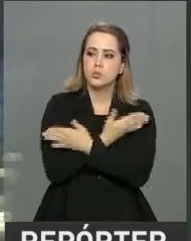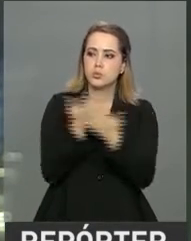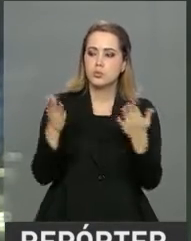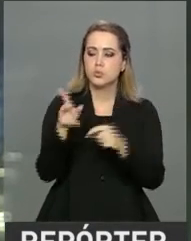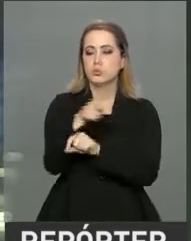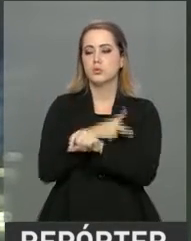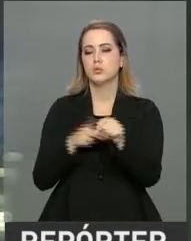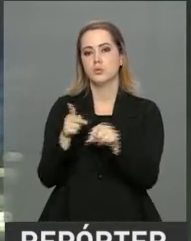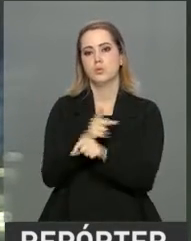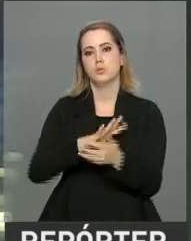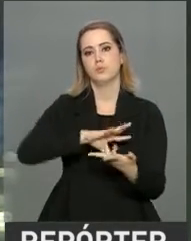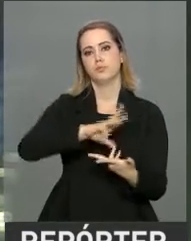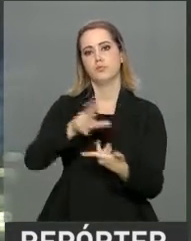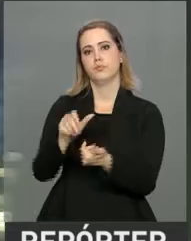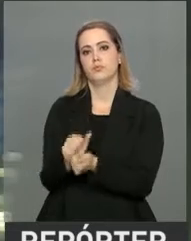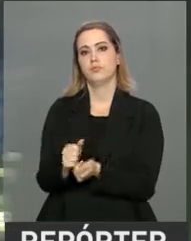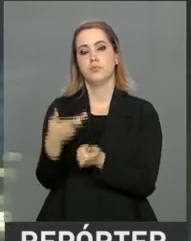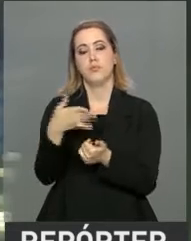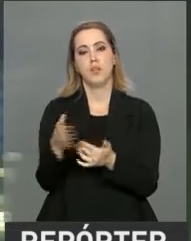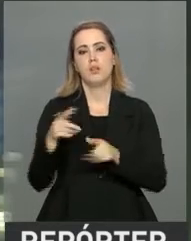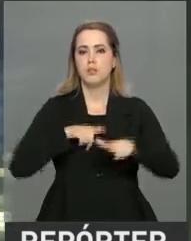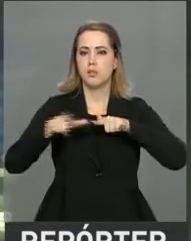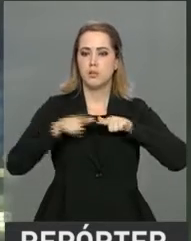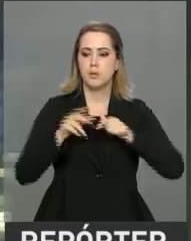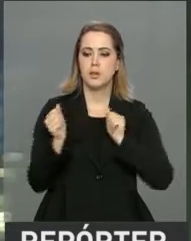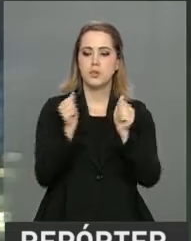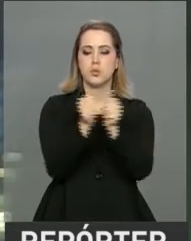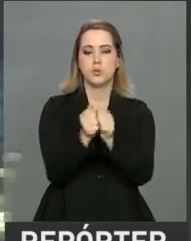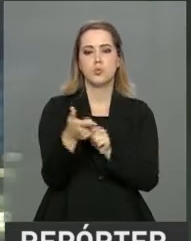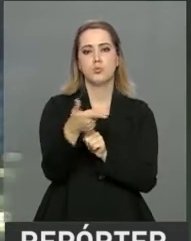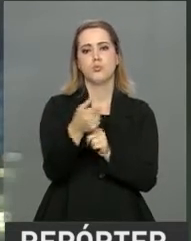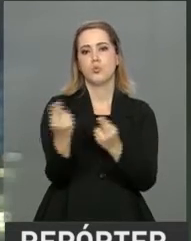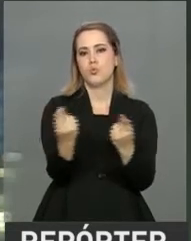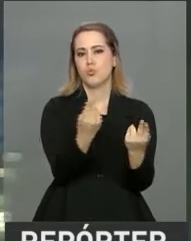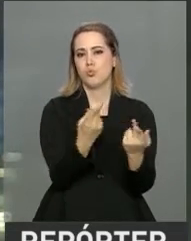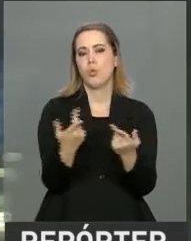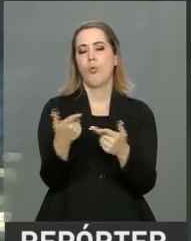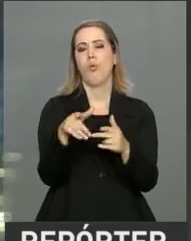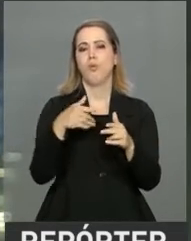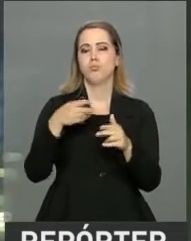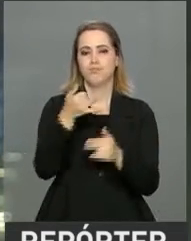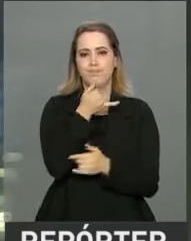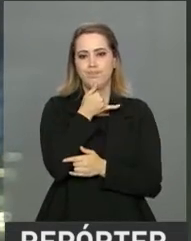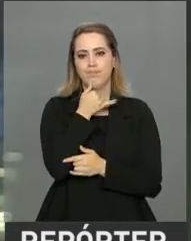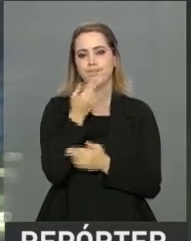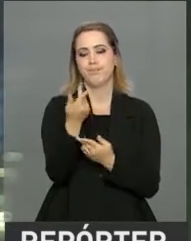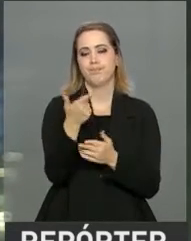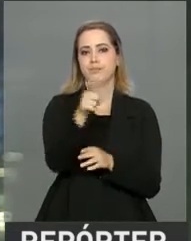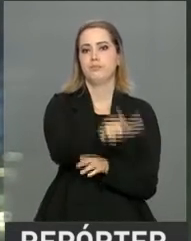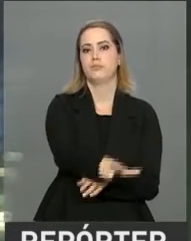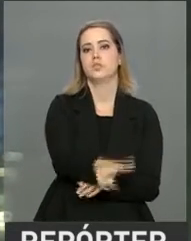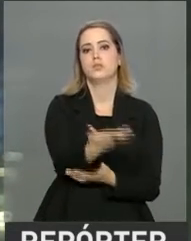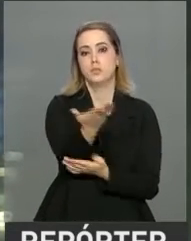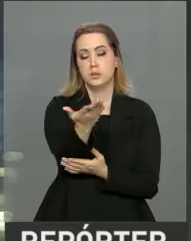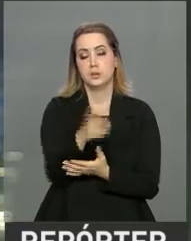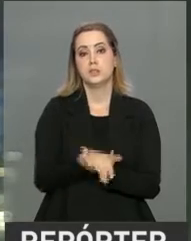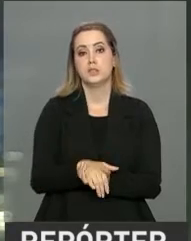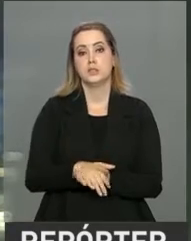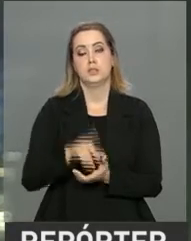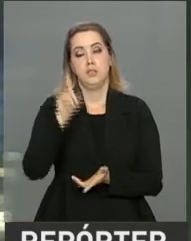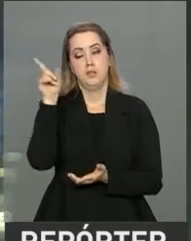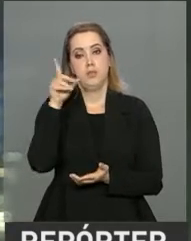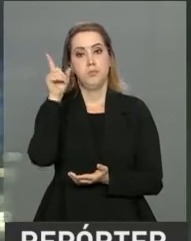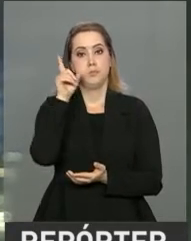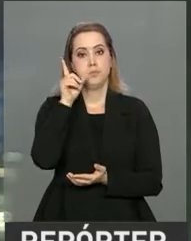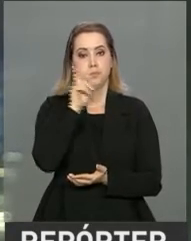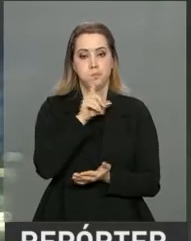organizações internacionais a trabalharem juntos para evitar que tragédias como essa de hoje se repitam. Em Nova York, o ministro da